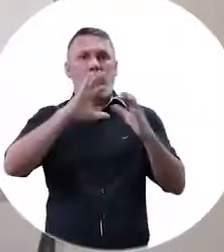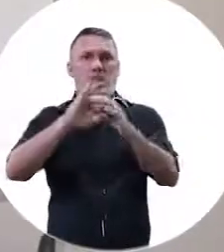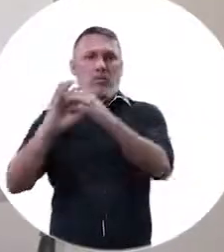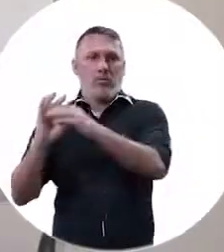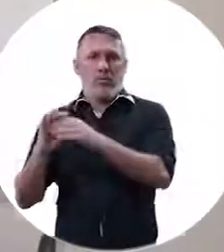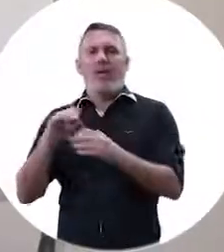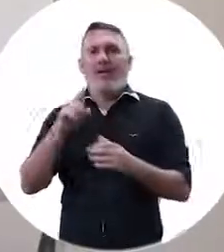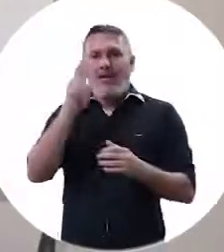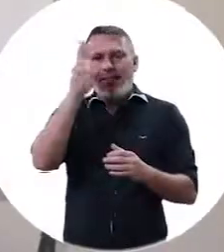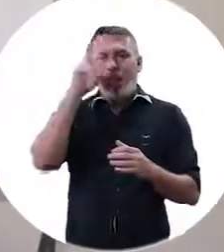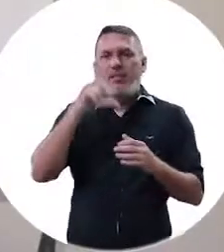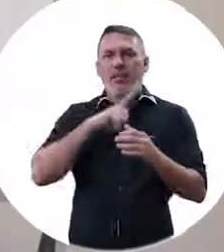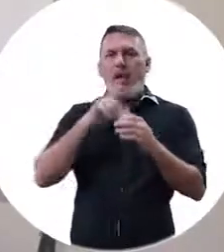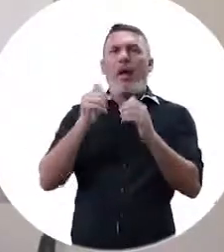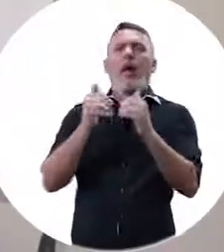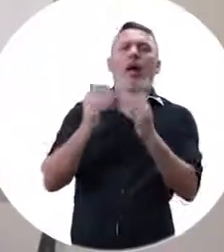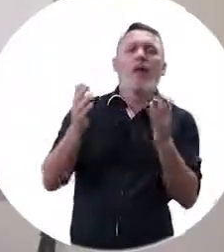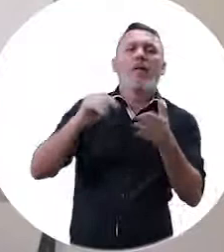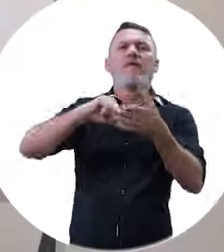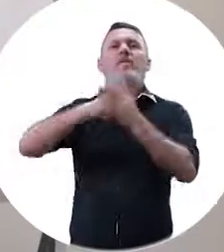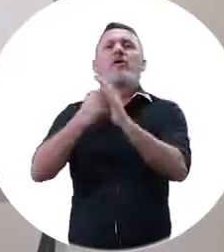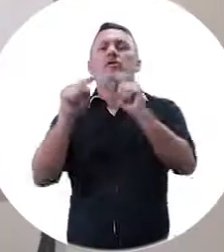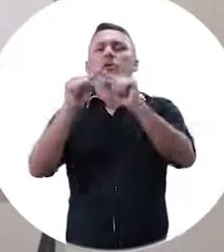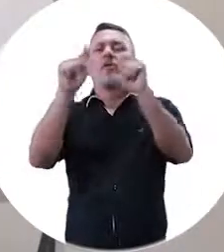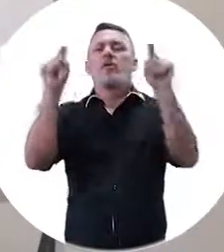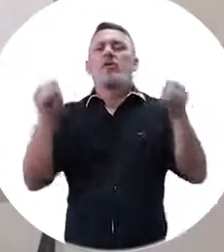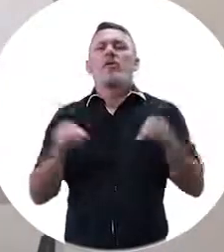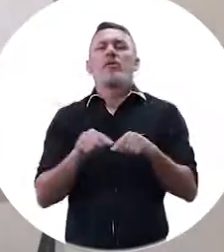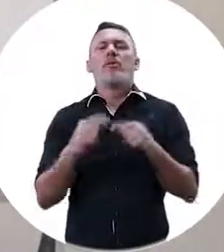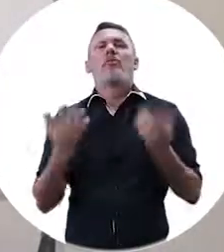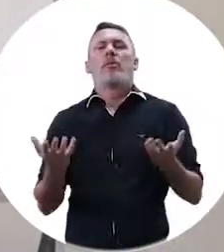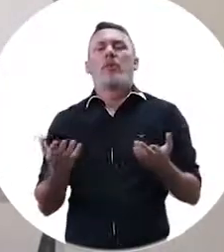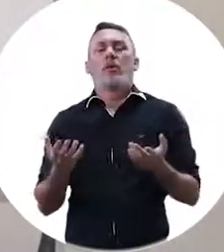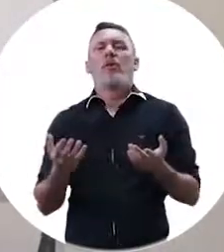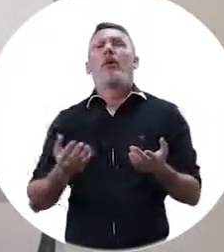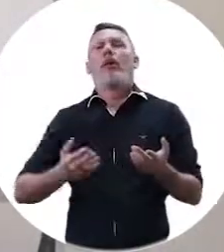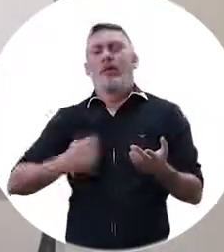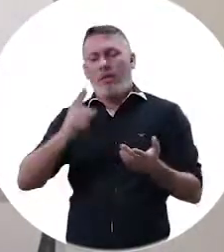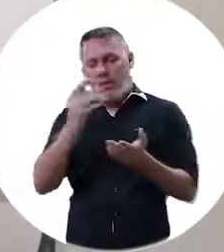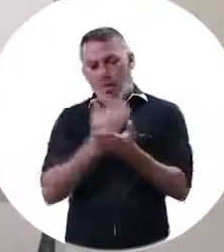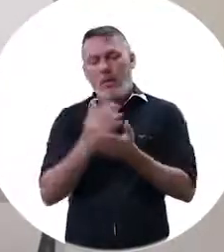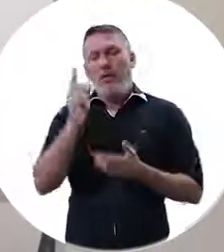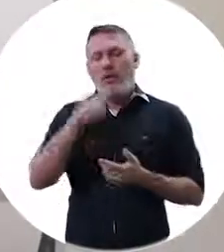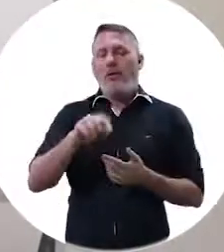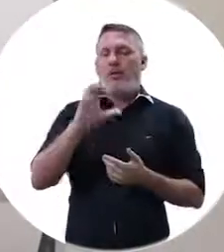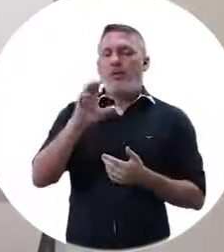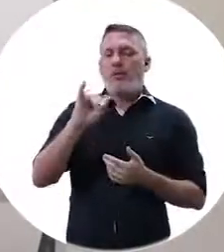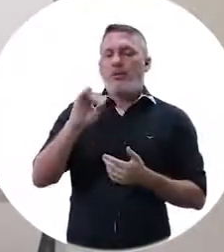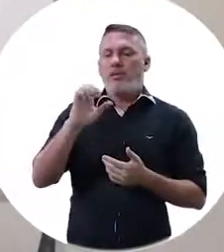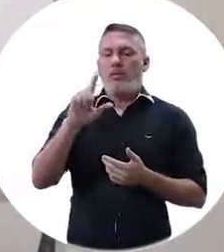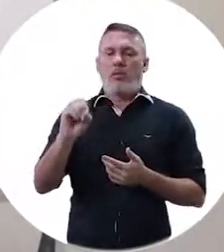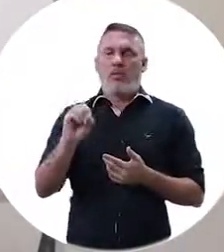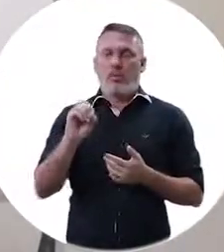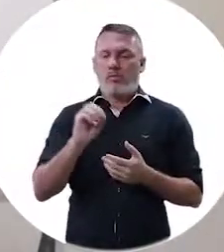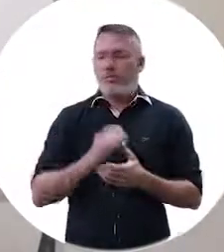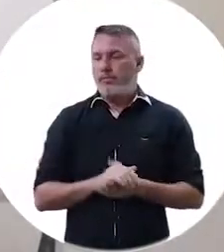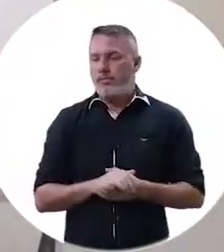agora. A minha cadeia principal não é fechada? Se é fechada, eu começo o nome com